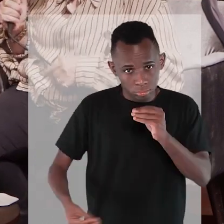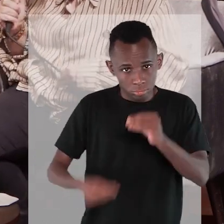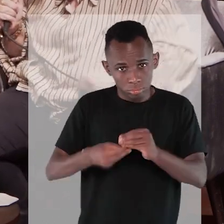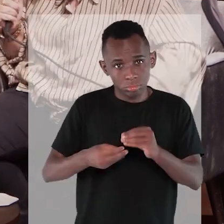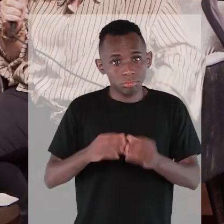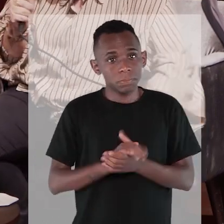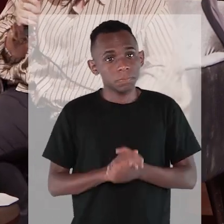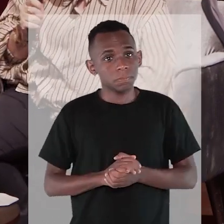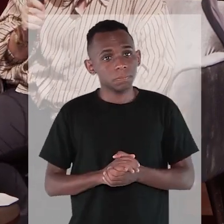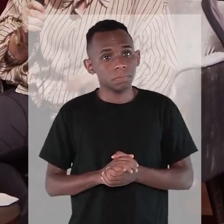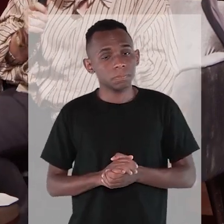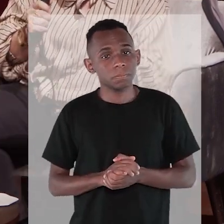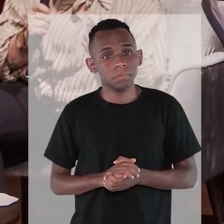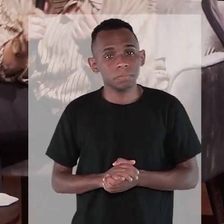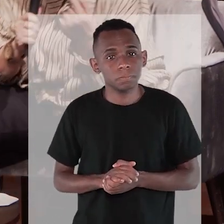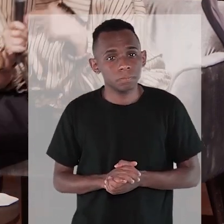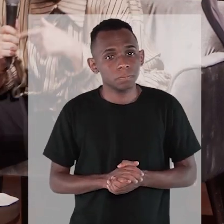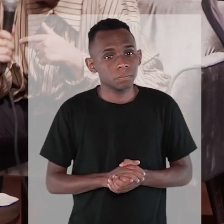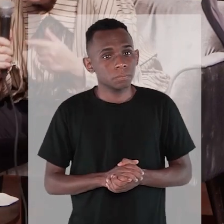que ele levantou.